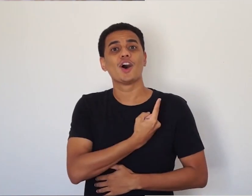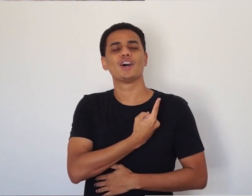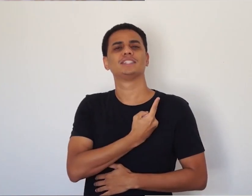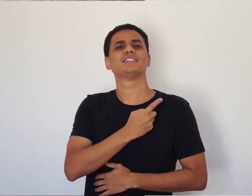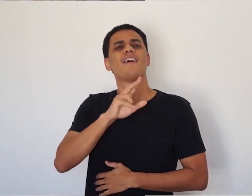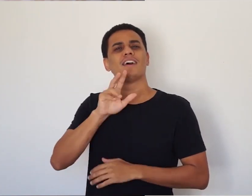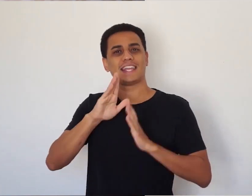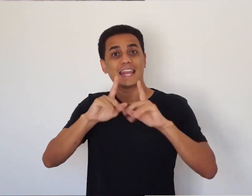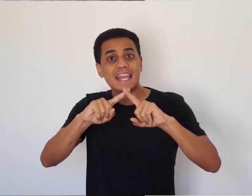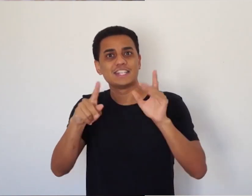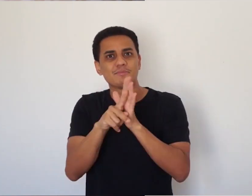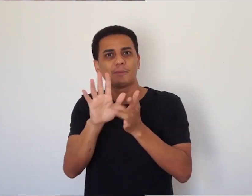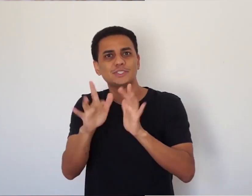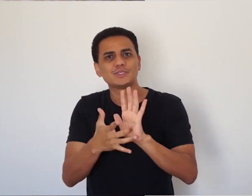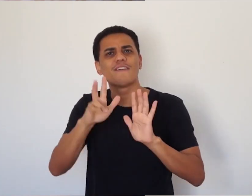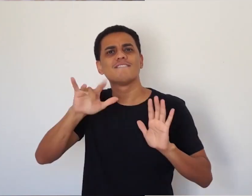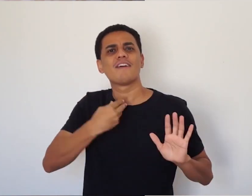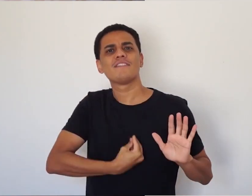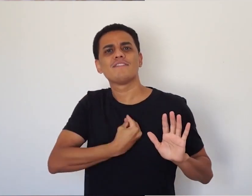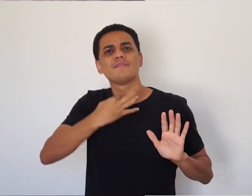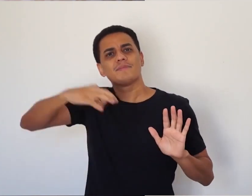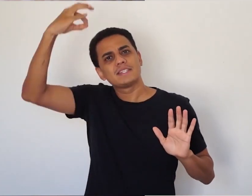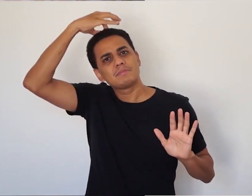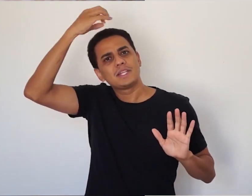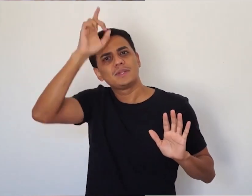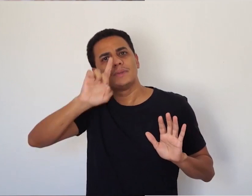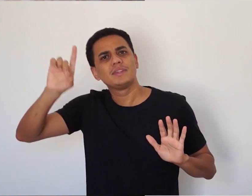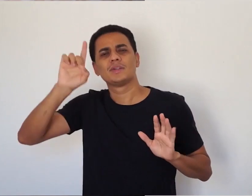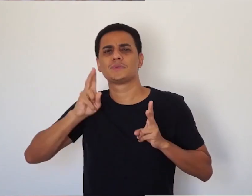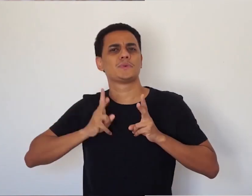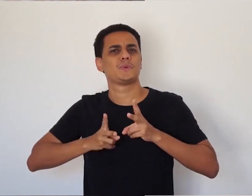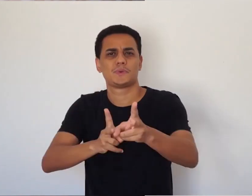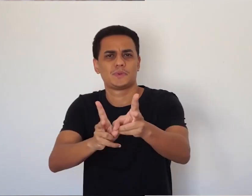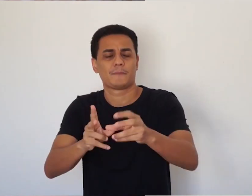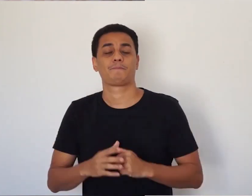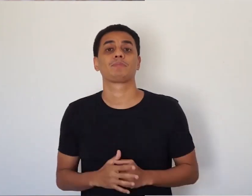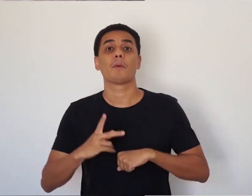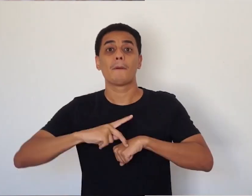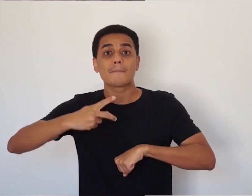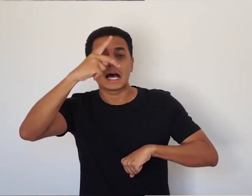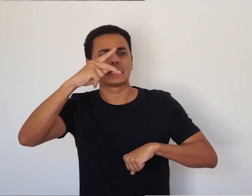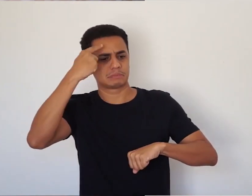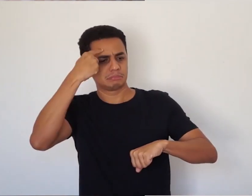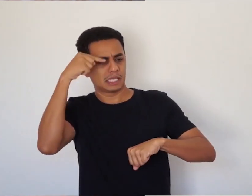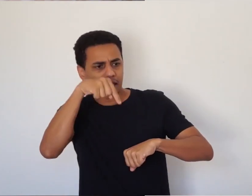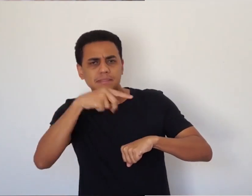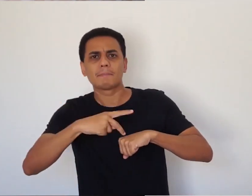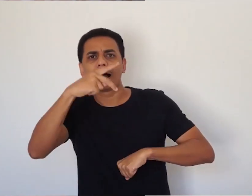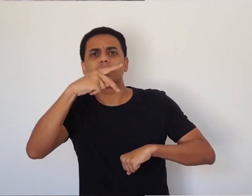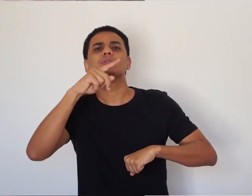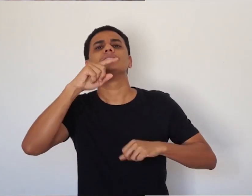a habitação do Espírito de Deus eternamente. Então pensar em Páscoa é pensar em ressurreição, é pensar